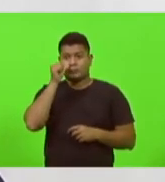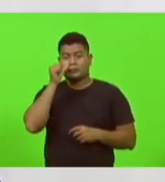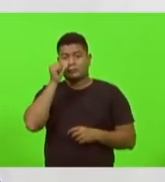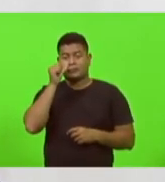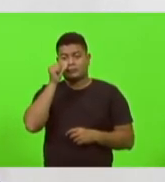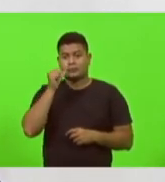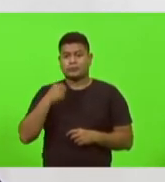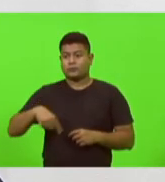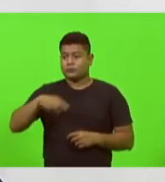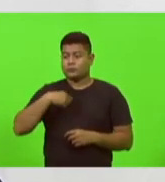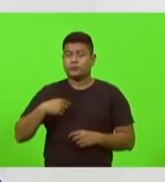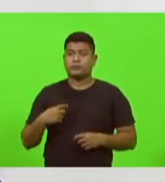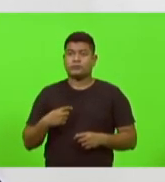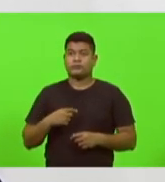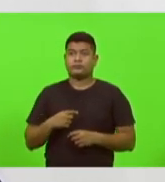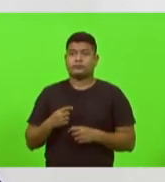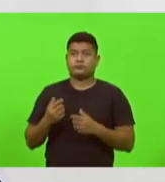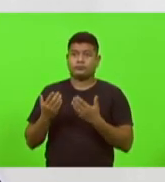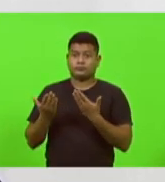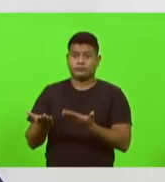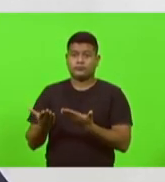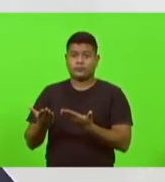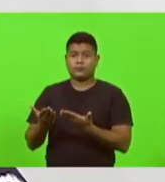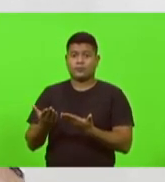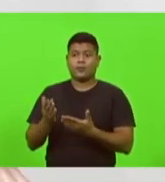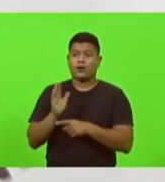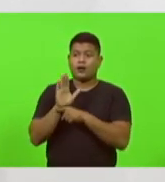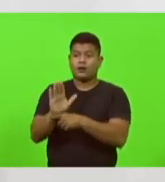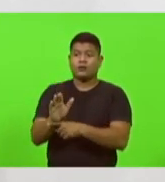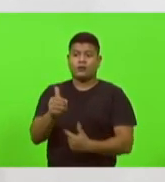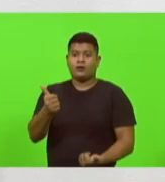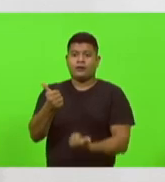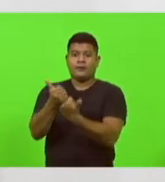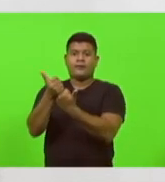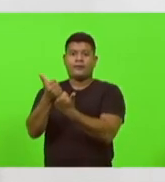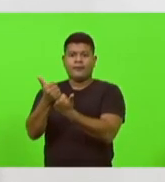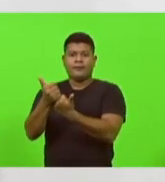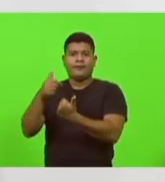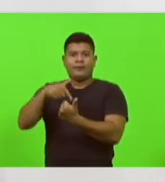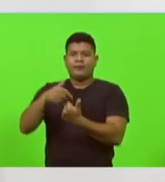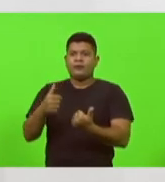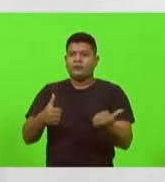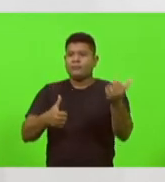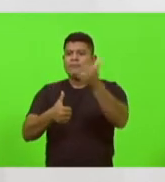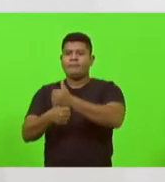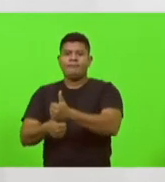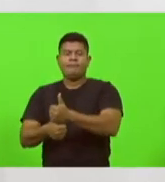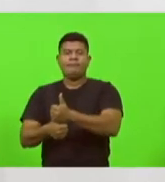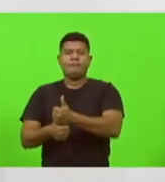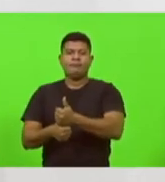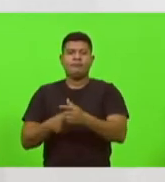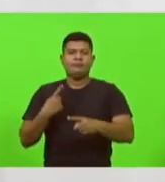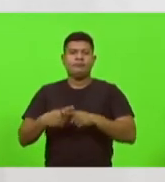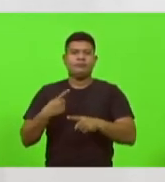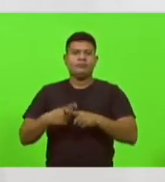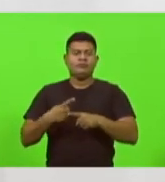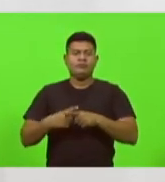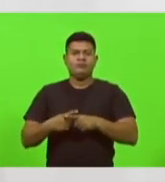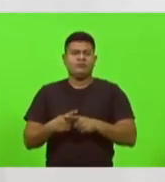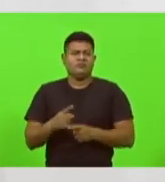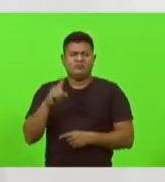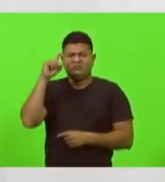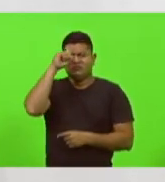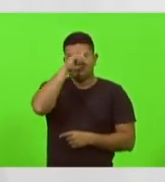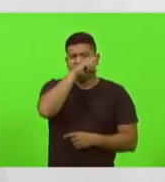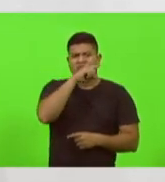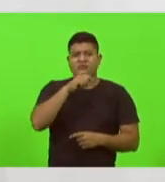oportunizássemos os nossos suplentes, porque raramente alguém se elege